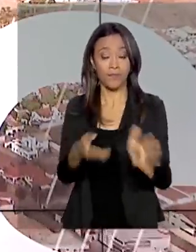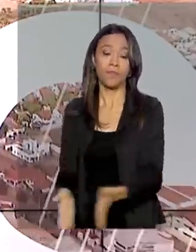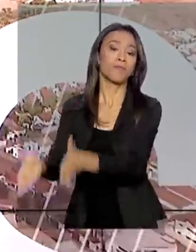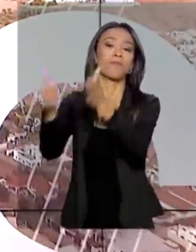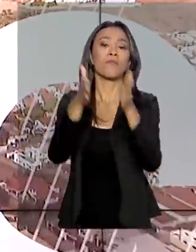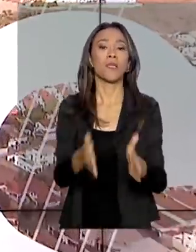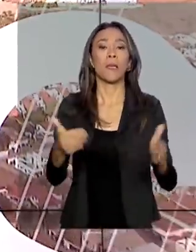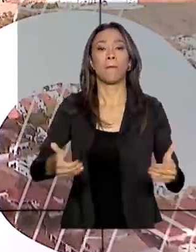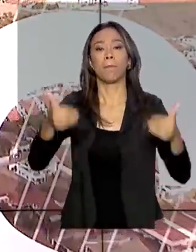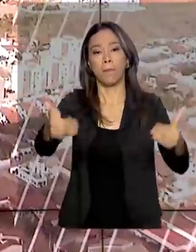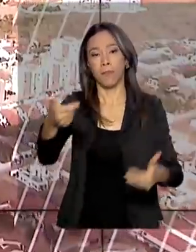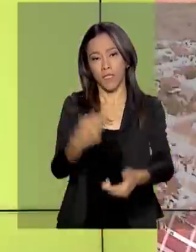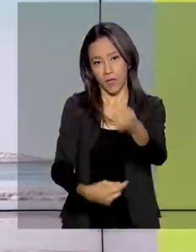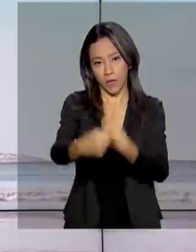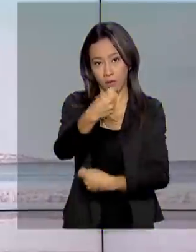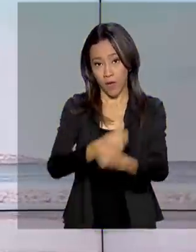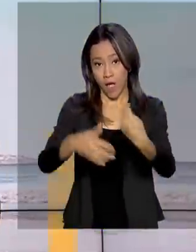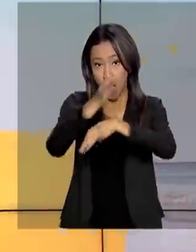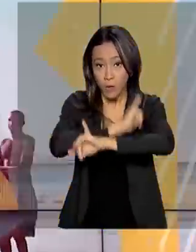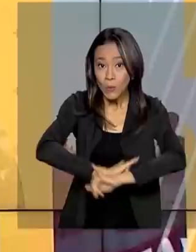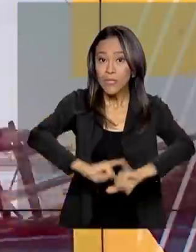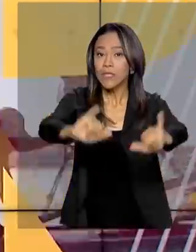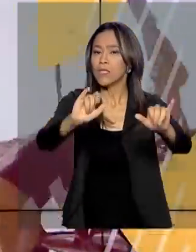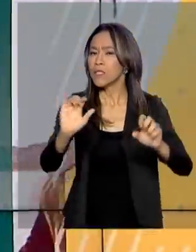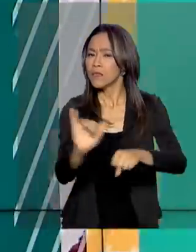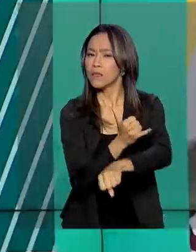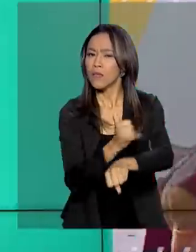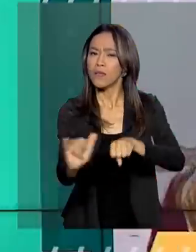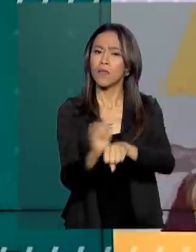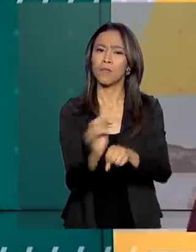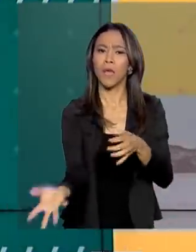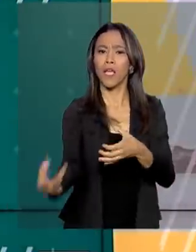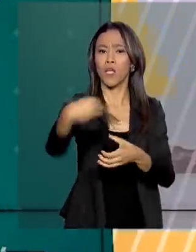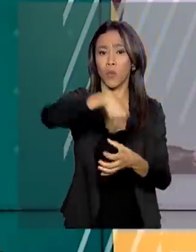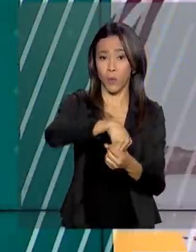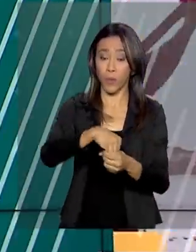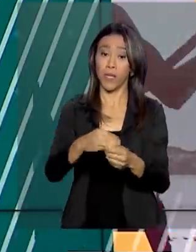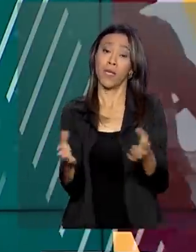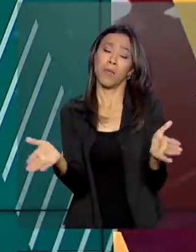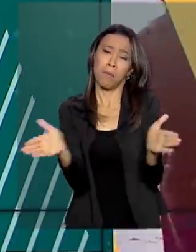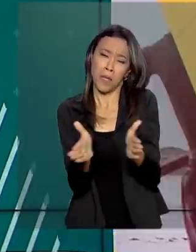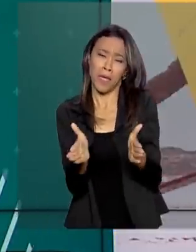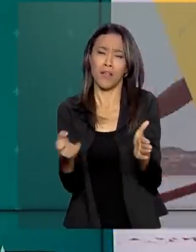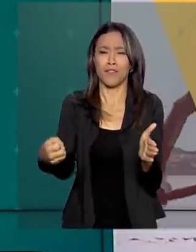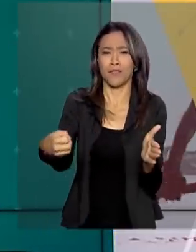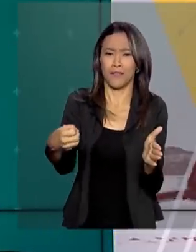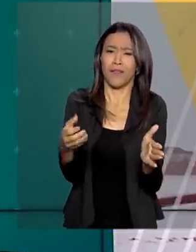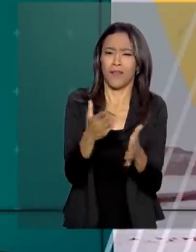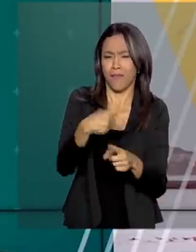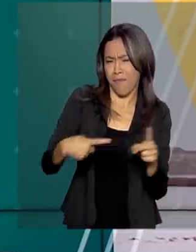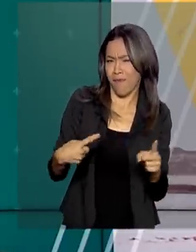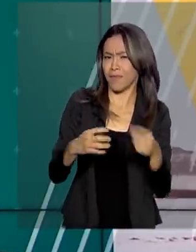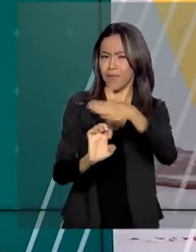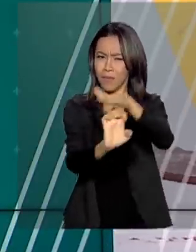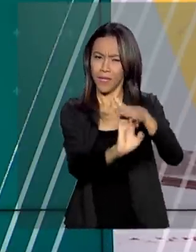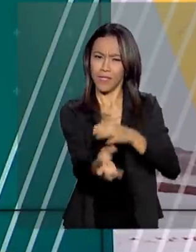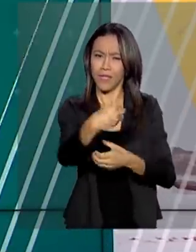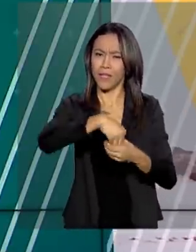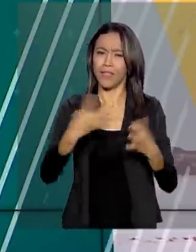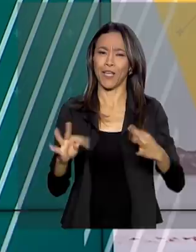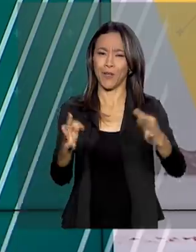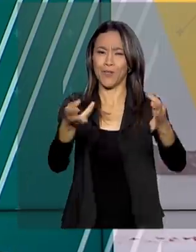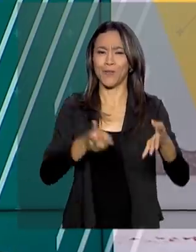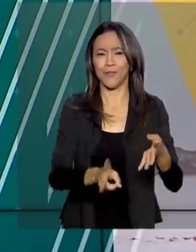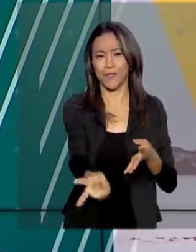economia anuncia iniciativas para inserir pequenas e médias empresas no mundo das mudanças tecnológicas fique com a